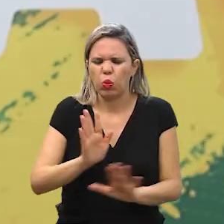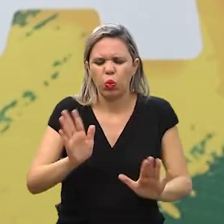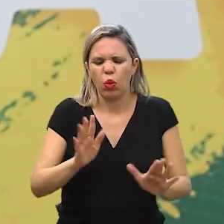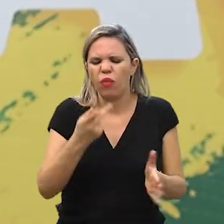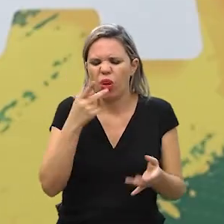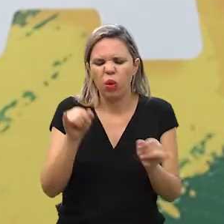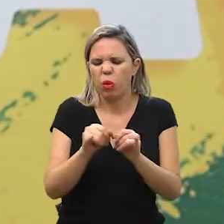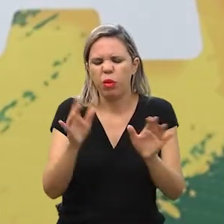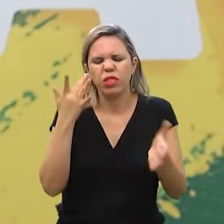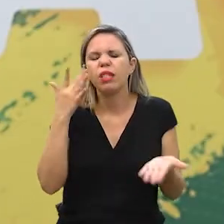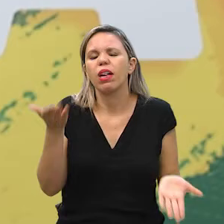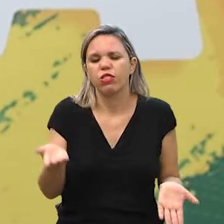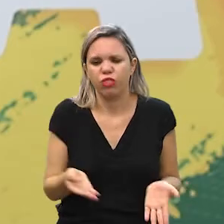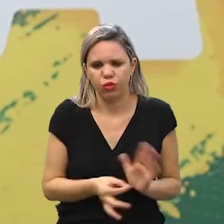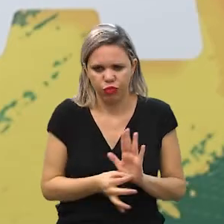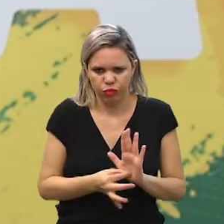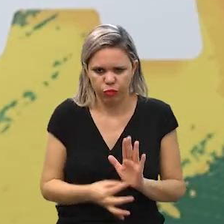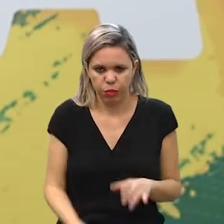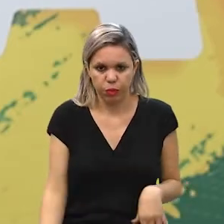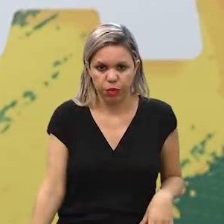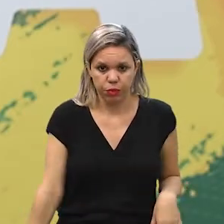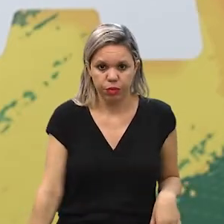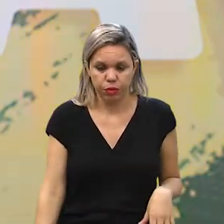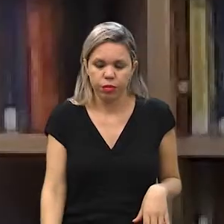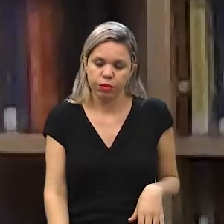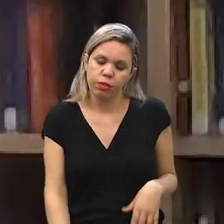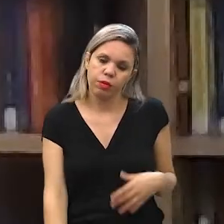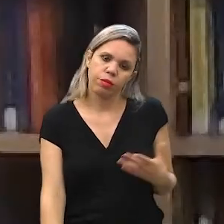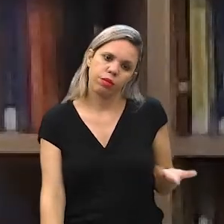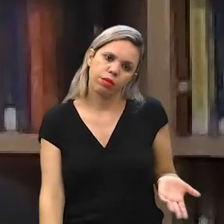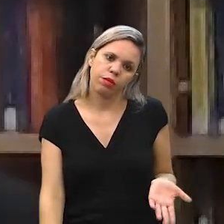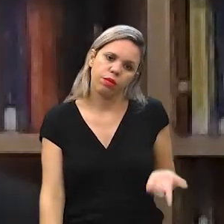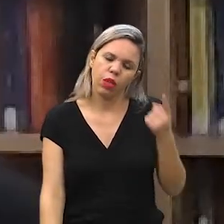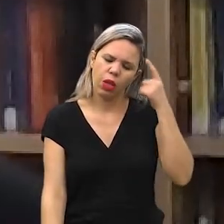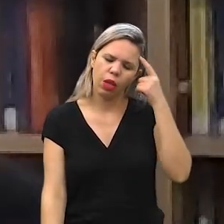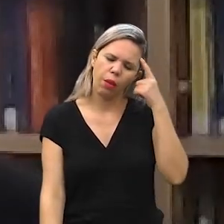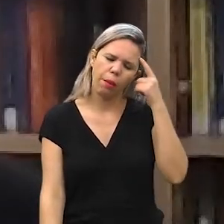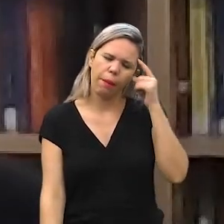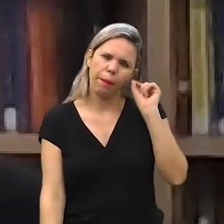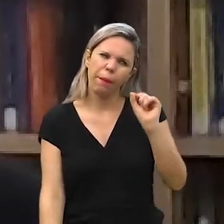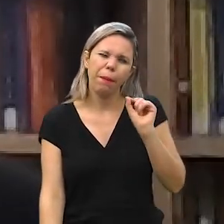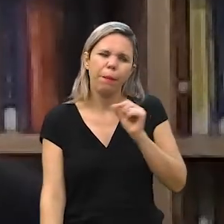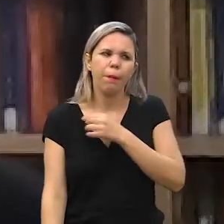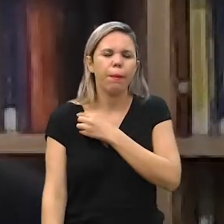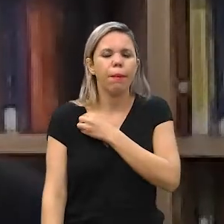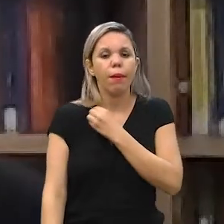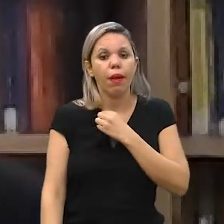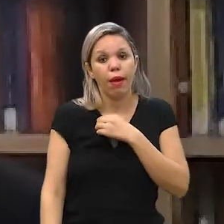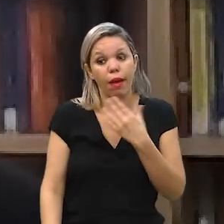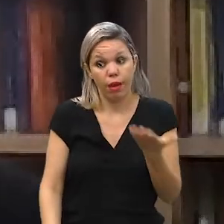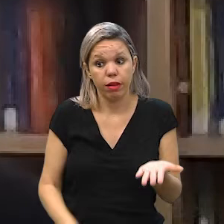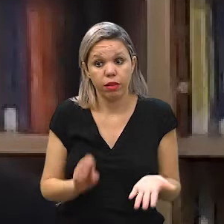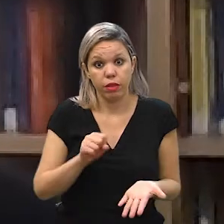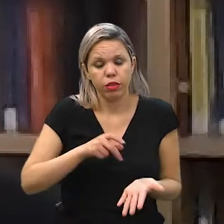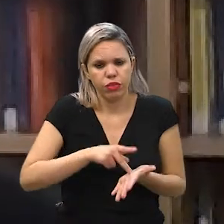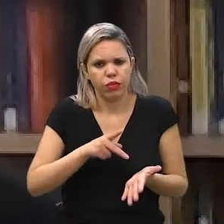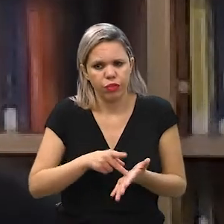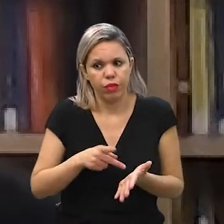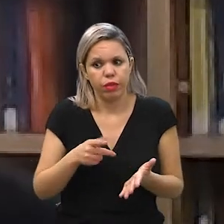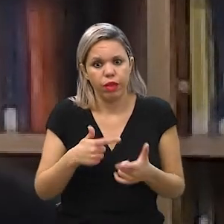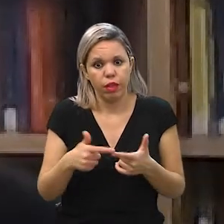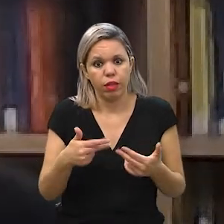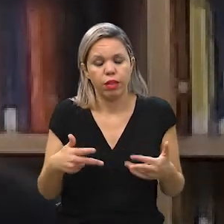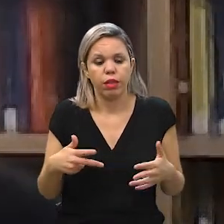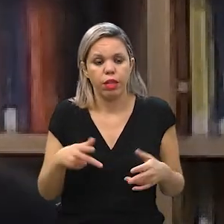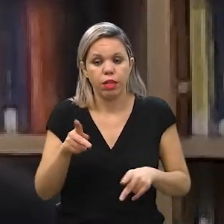falando bobagem, Alexandre? Olha só, André, eu penso que esse estigma, né,